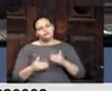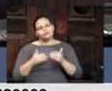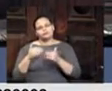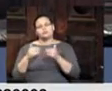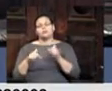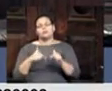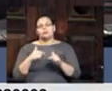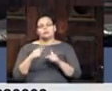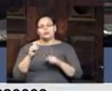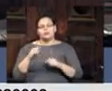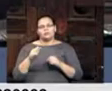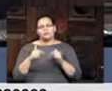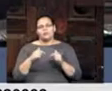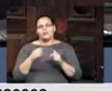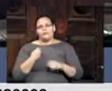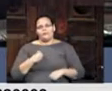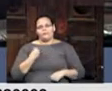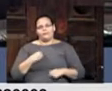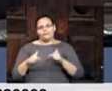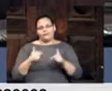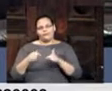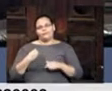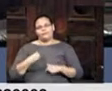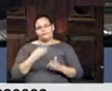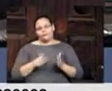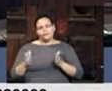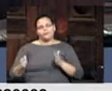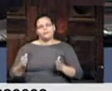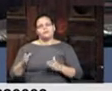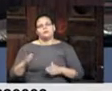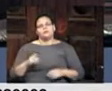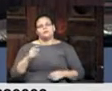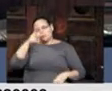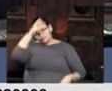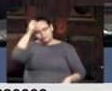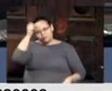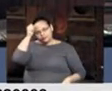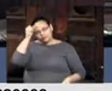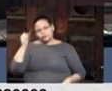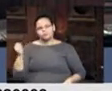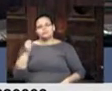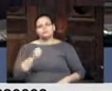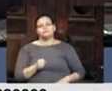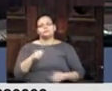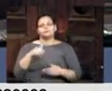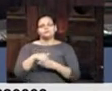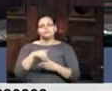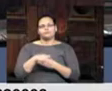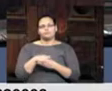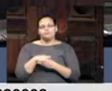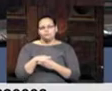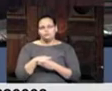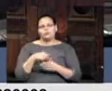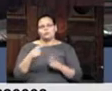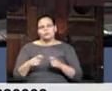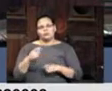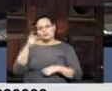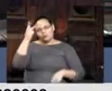vida pública, se elegeu pela primeira vez deputado estadual constituinte em seu estado de nascimento, o estado de São